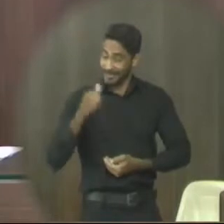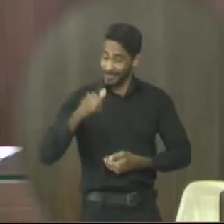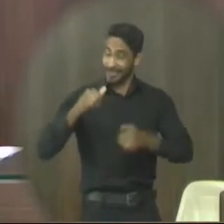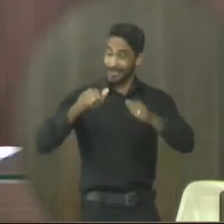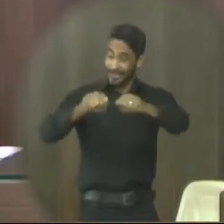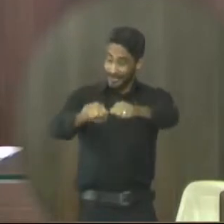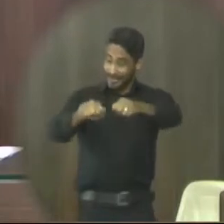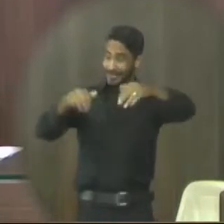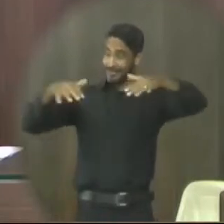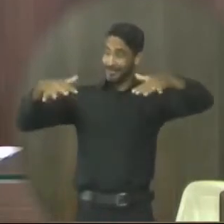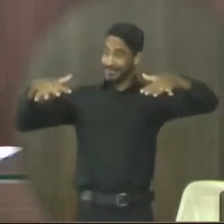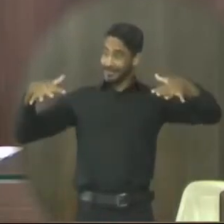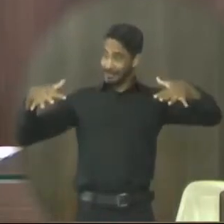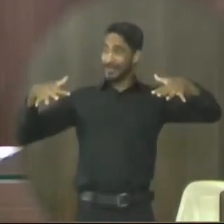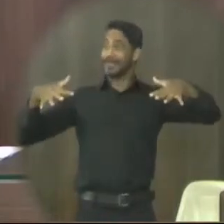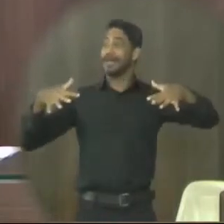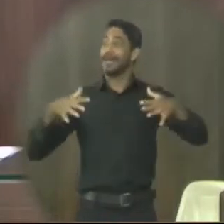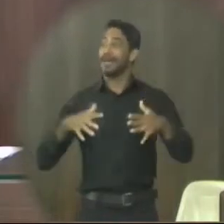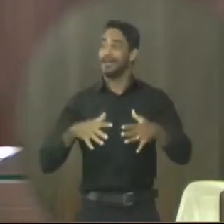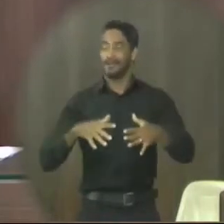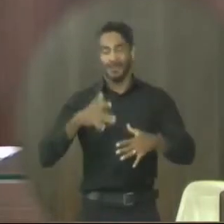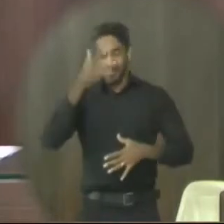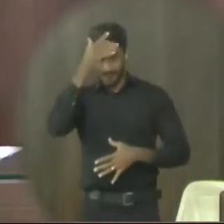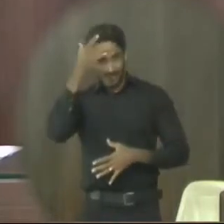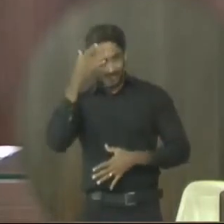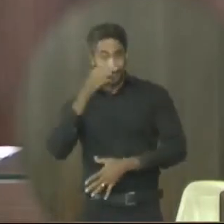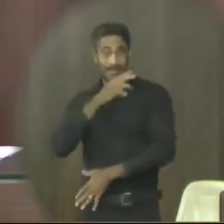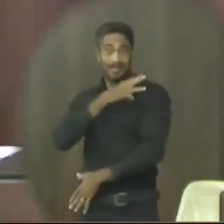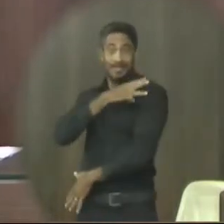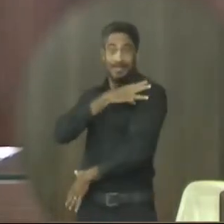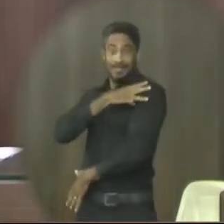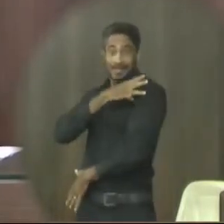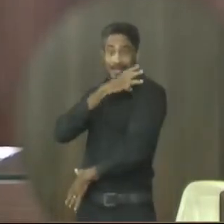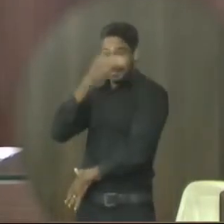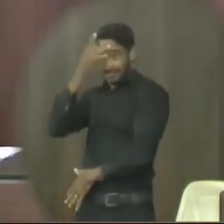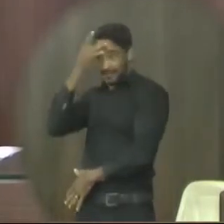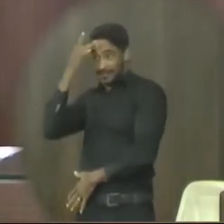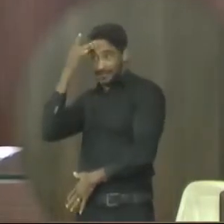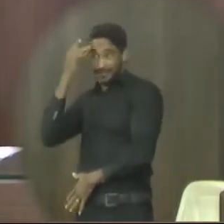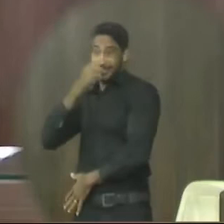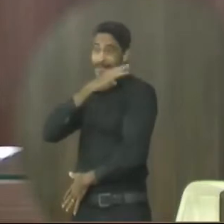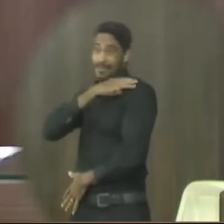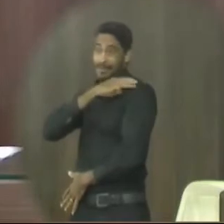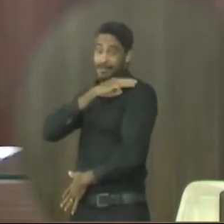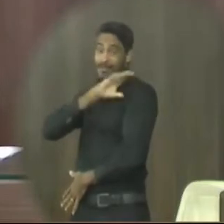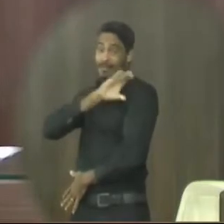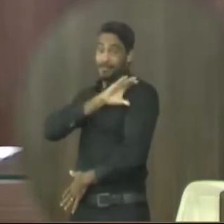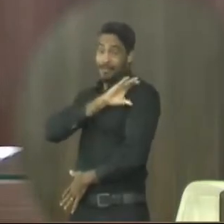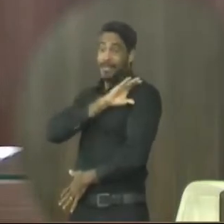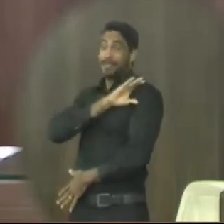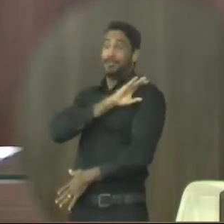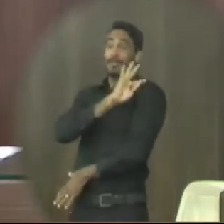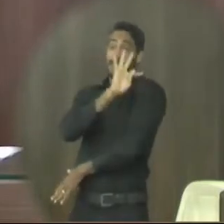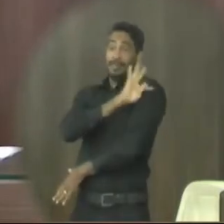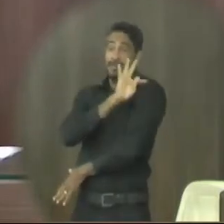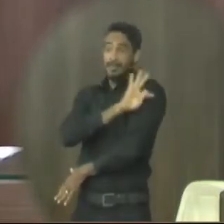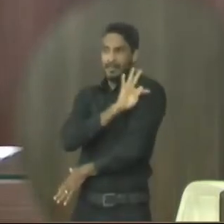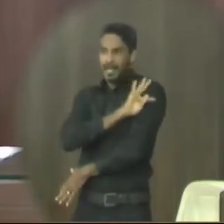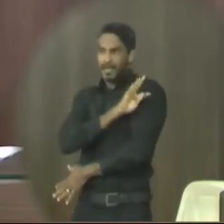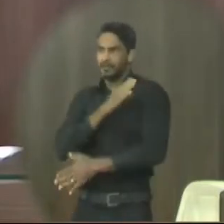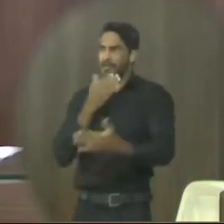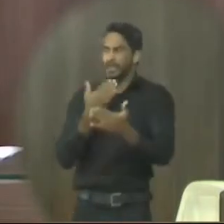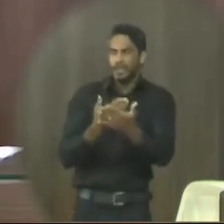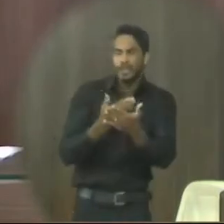plenário, a galera do terceiro ano, ensino médio técnico aí, que está estudando sobre vigilância